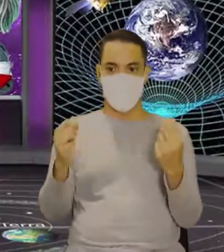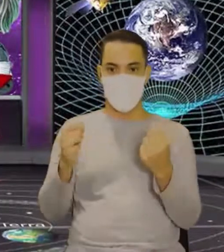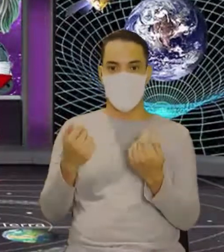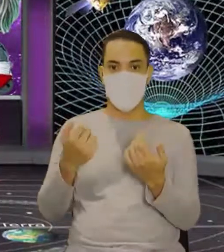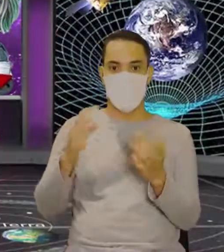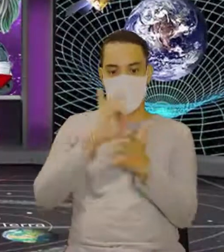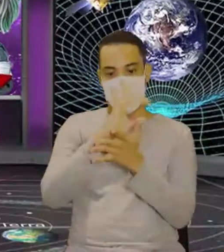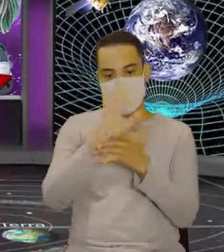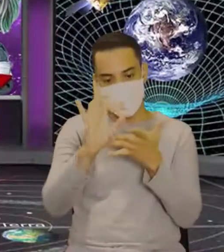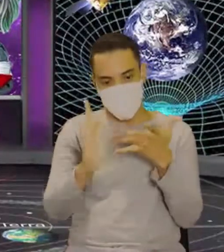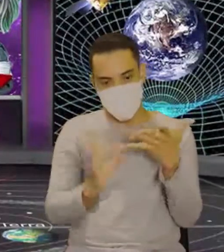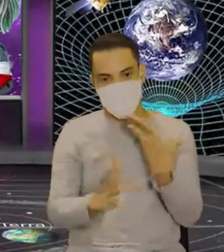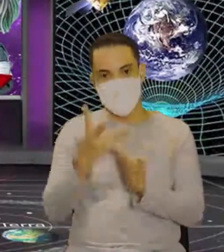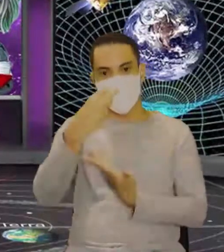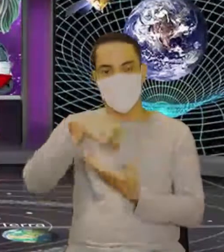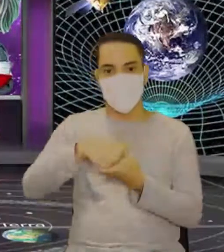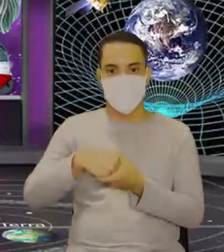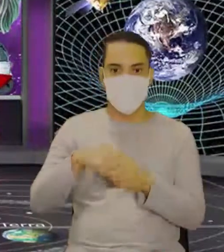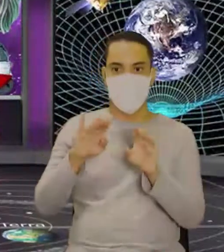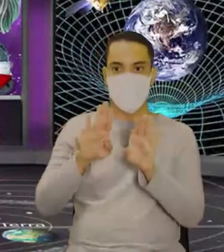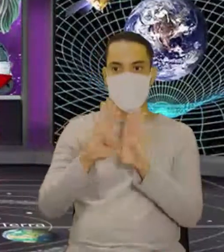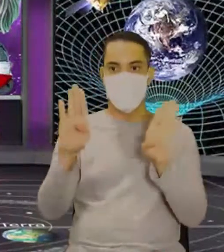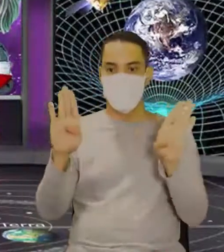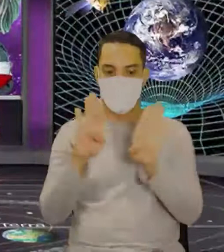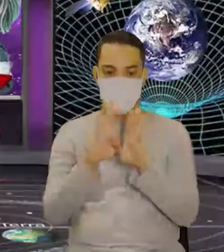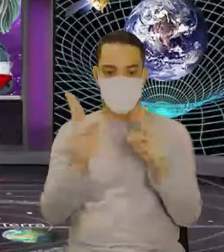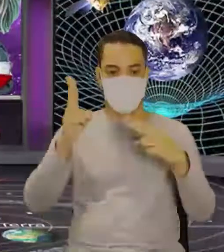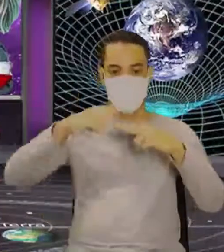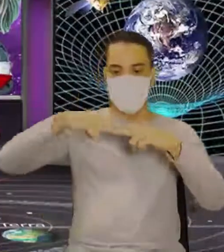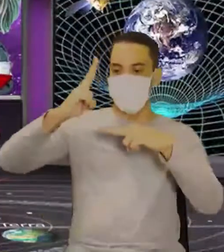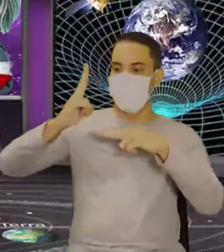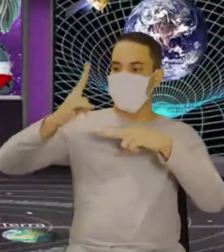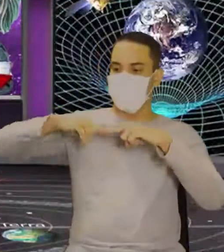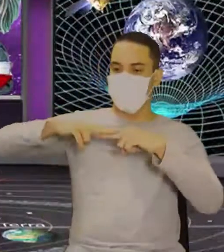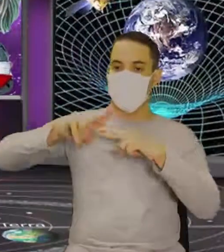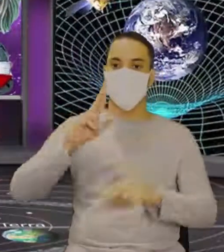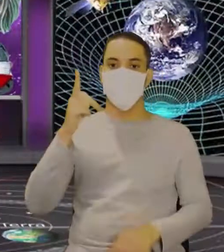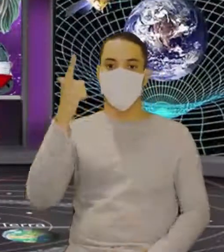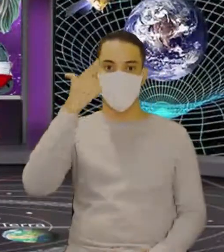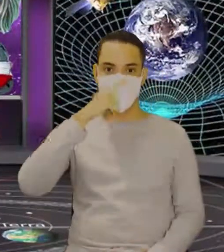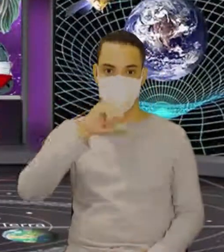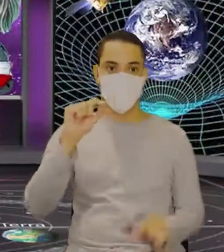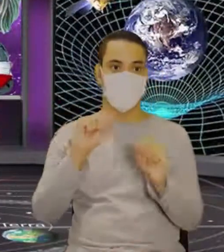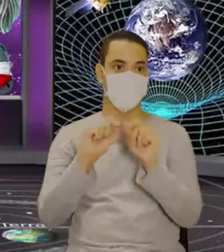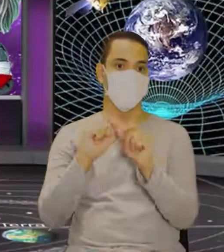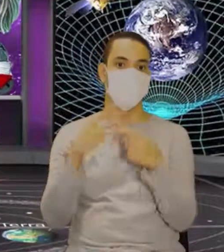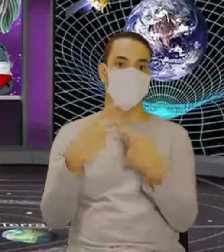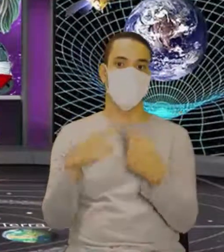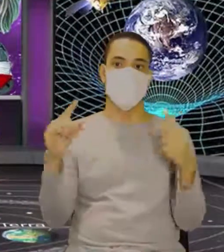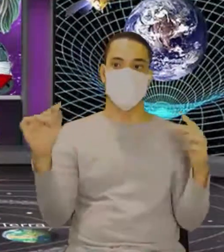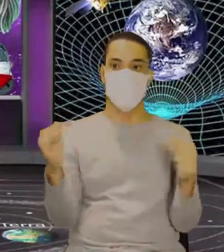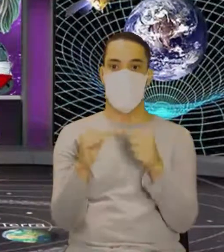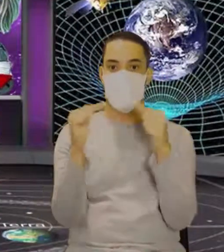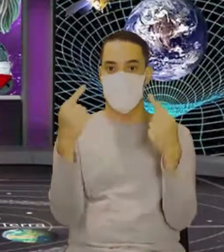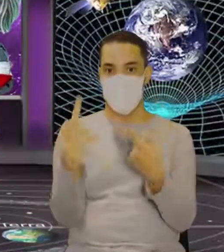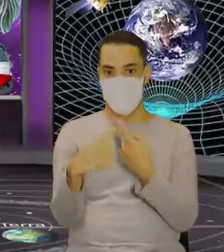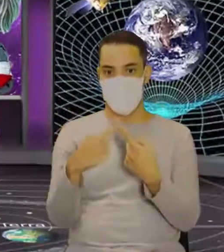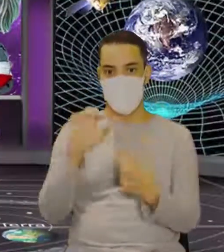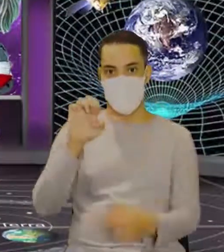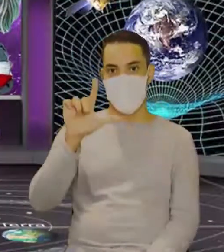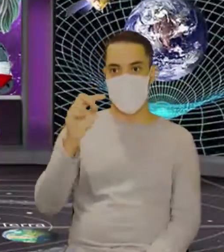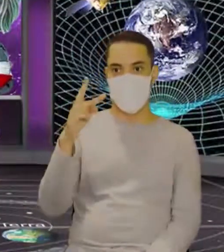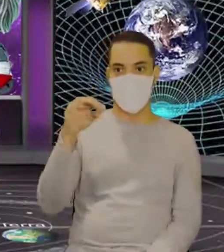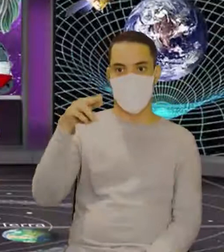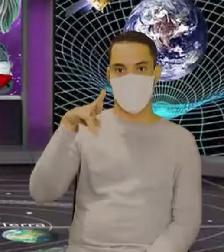cada caso, chave aberta e chave fechada, e igualamos essas equações. Por que que a gente igualou? Porque a eletromotriz